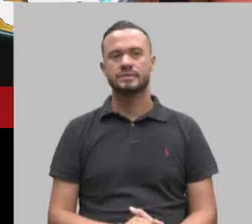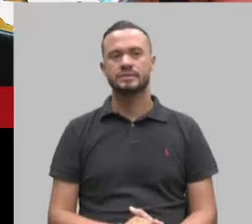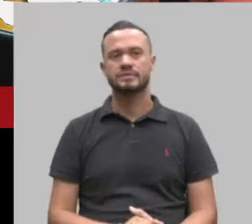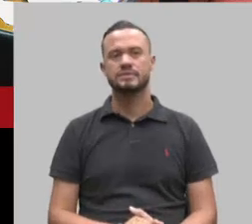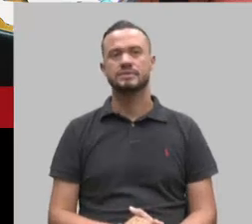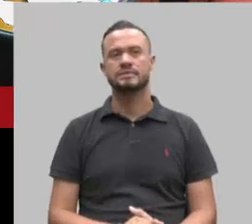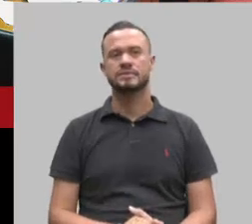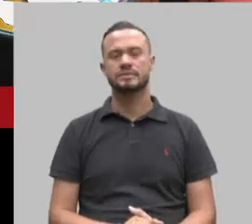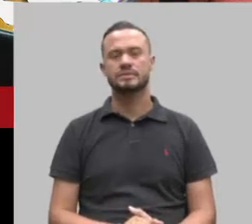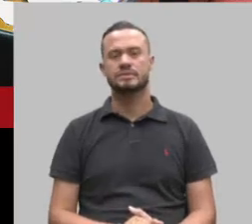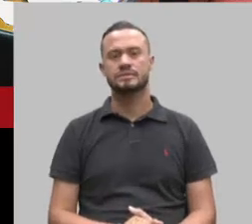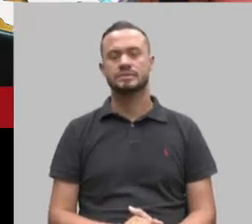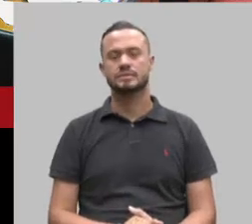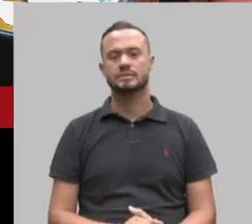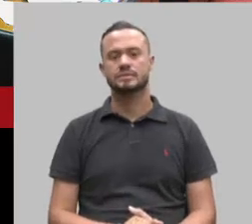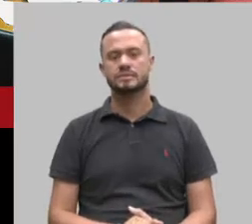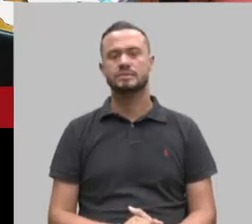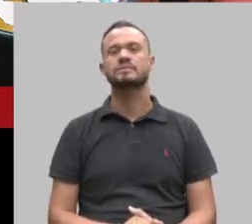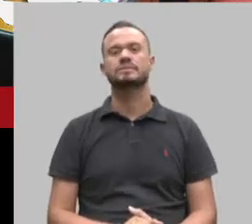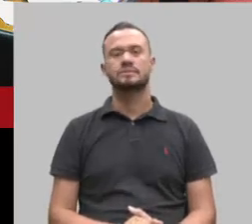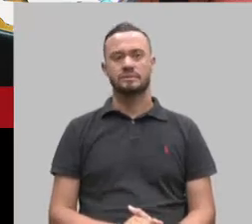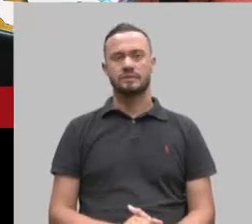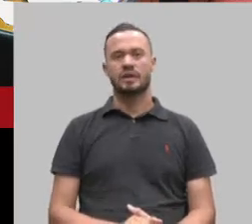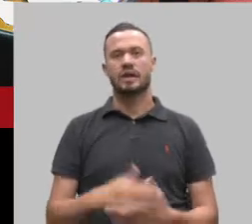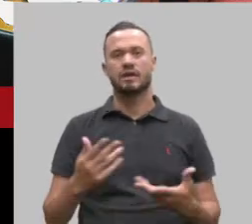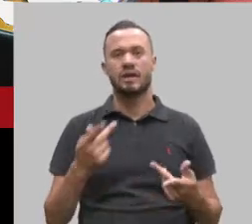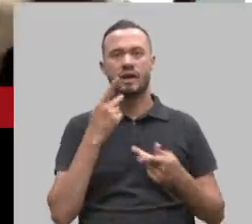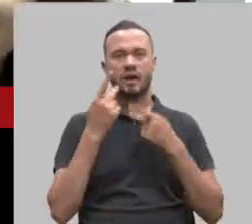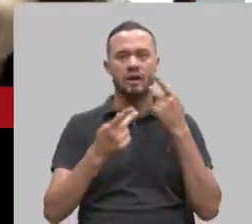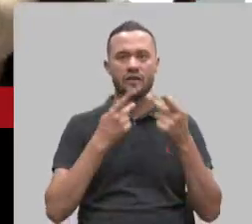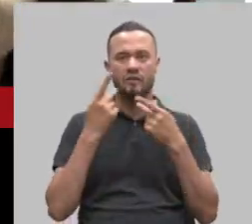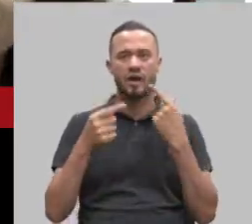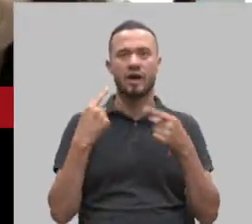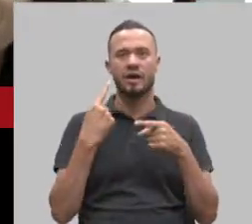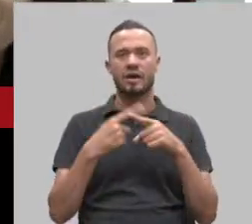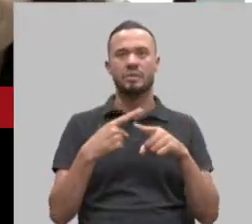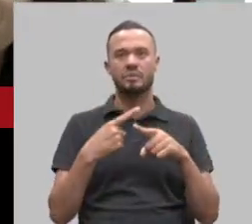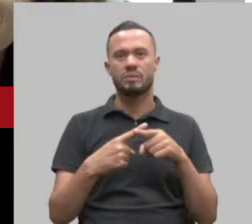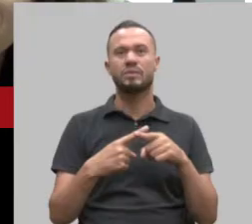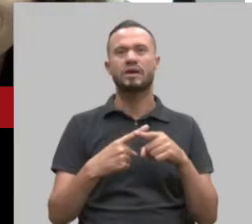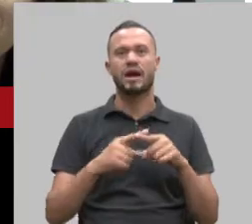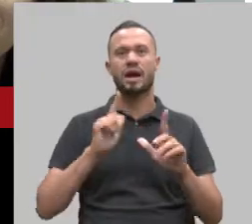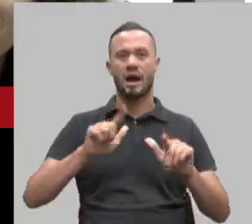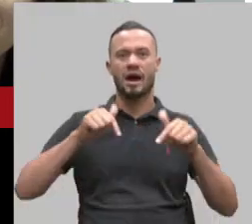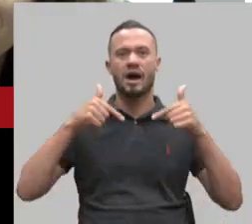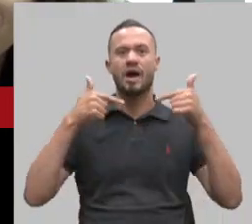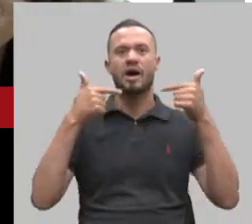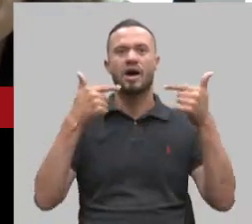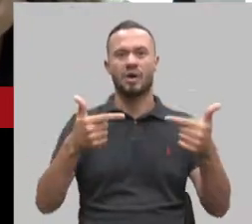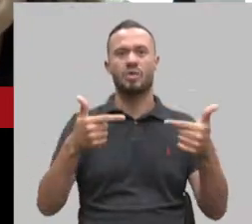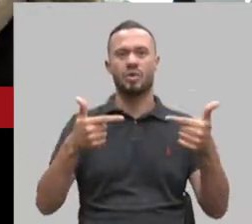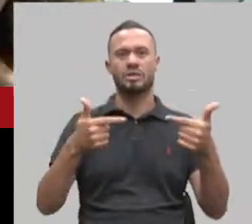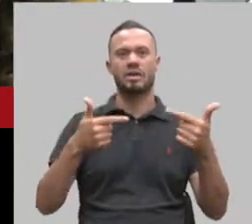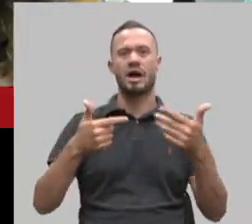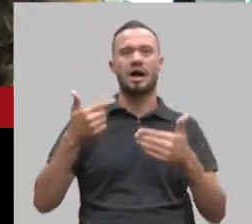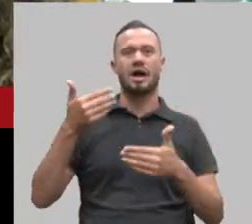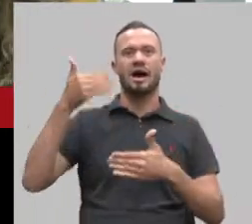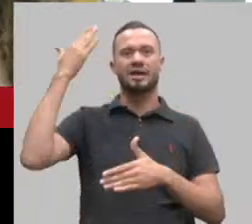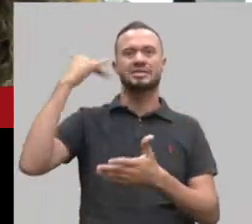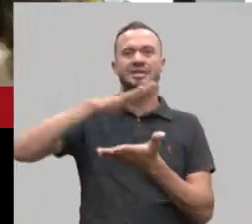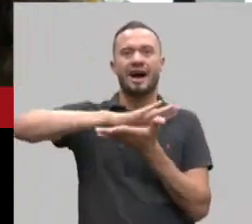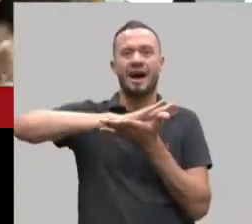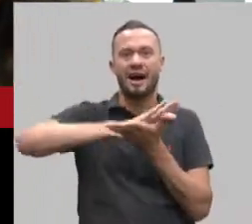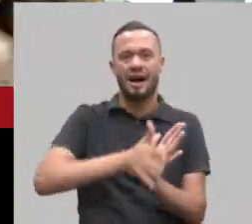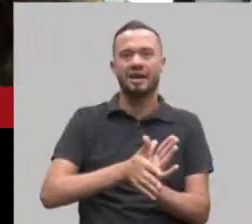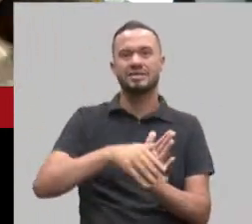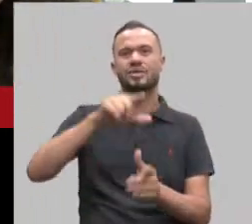enquanto falando eu vou desenrolando a minha dug porque representa a luta antirracista que está presente